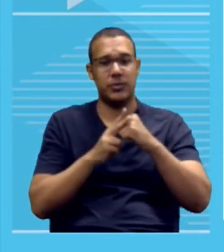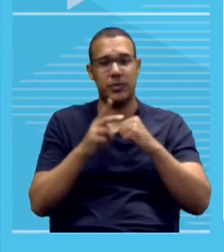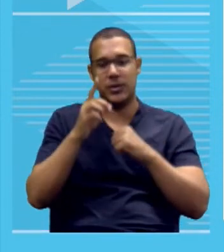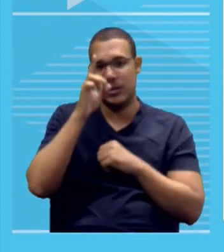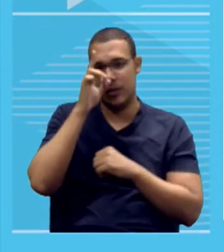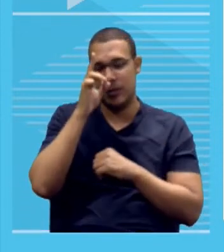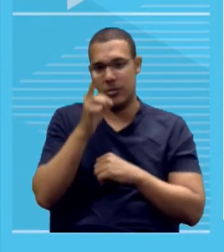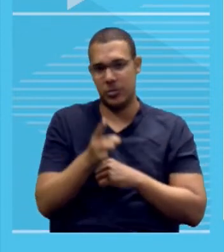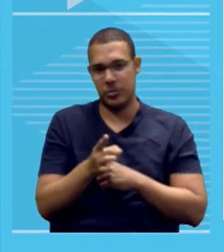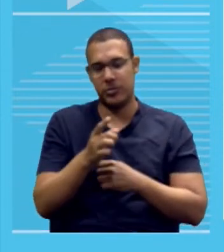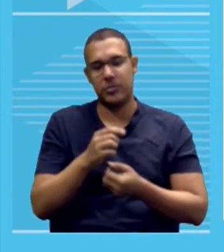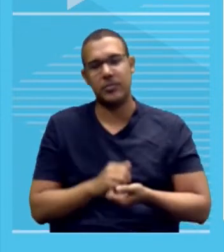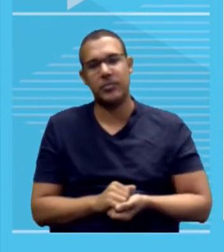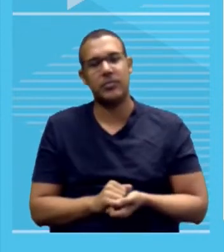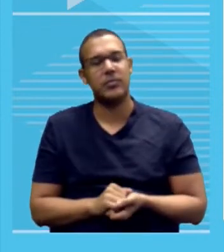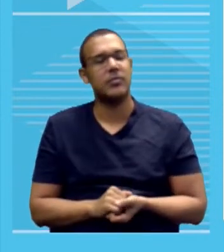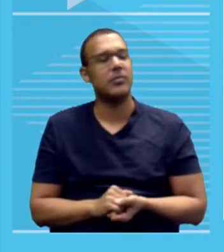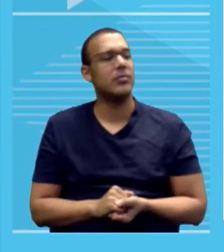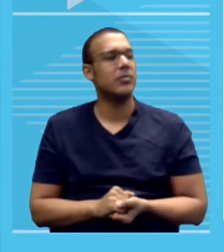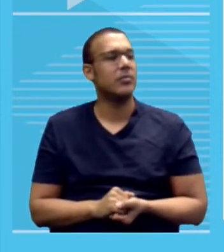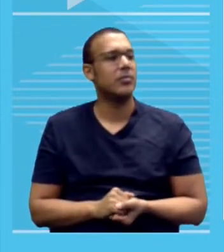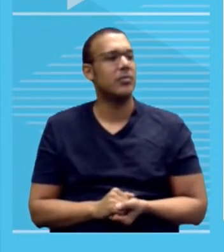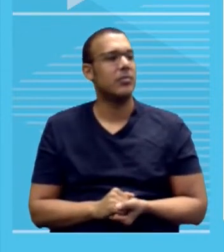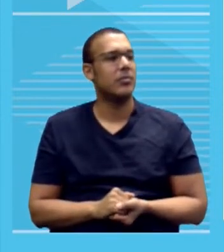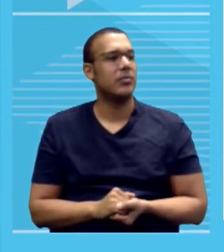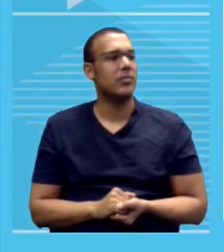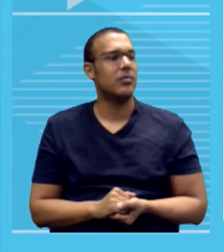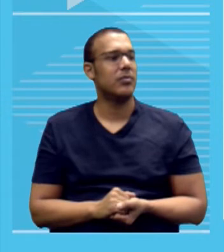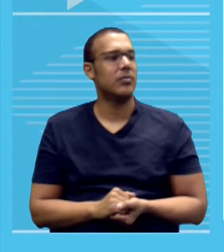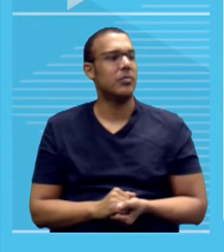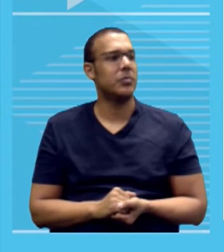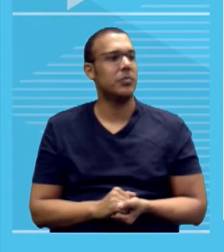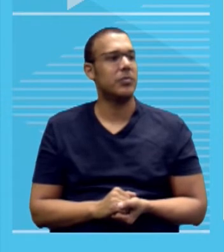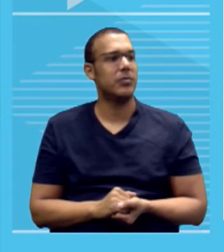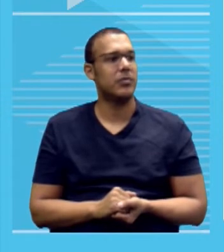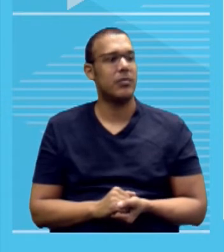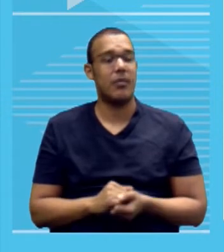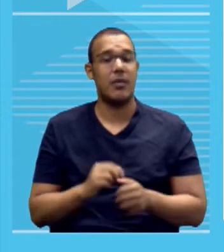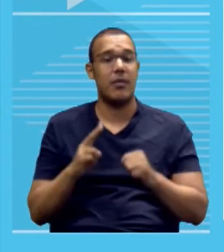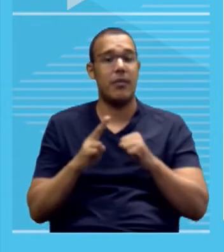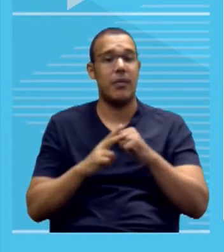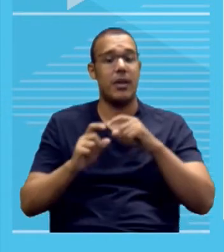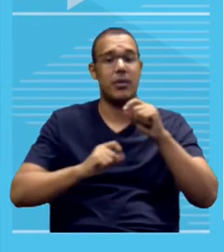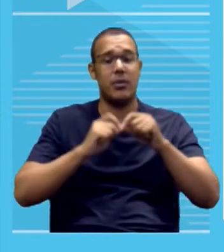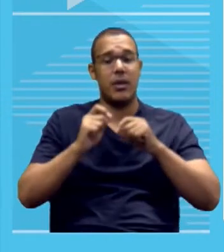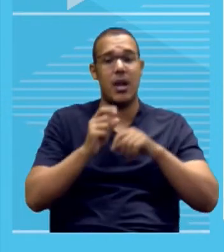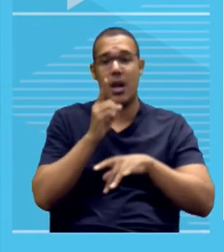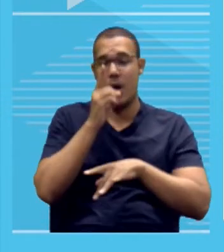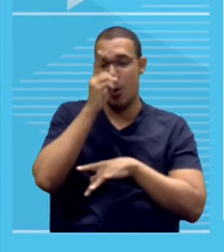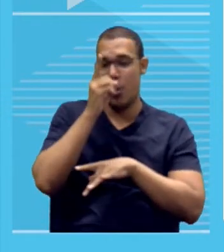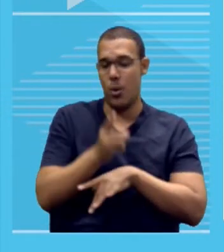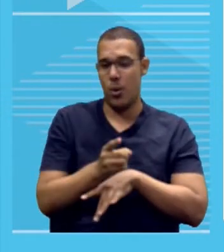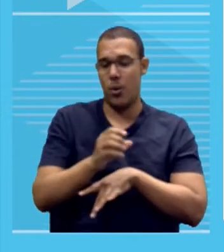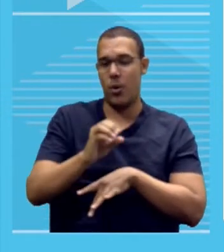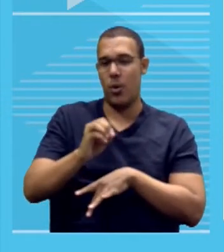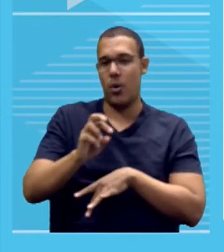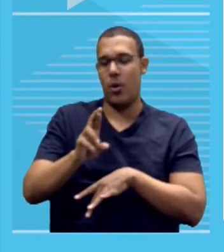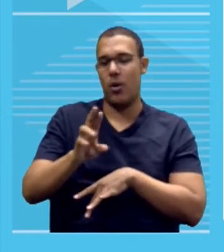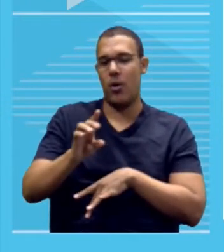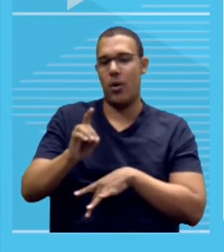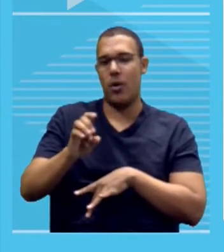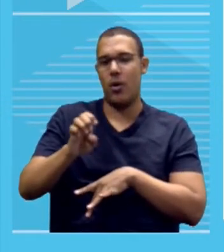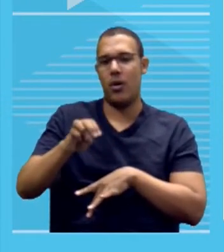dentro todos aqui verbos no imperativo verbos que te dão uma ordem Olha